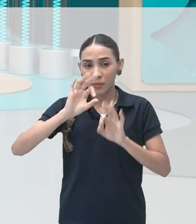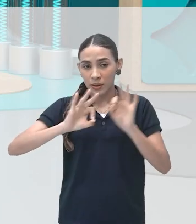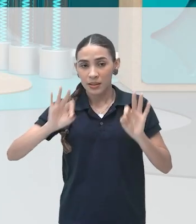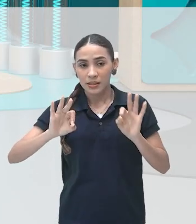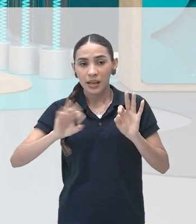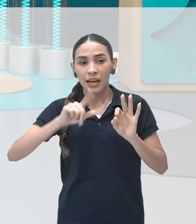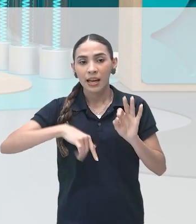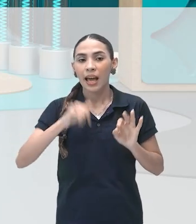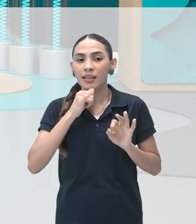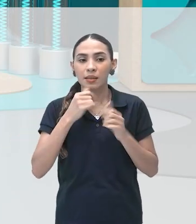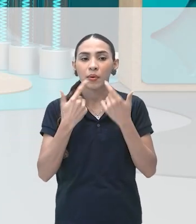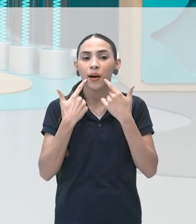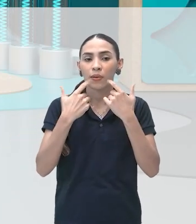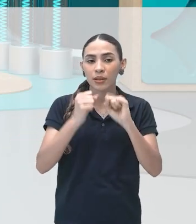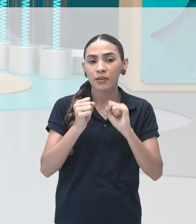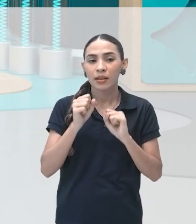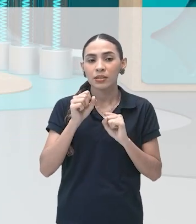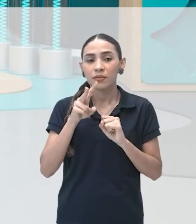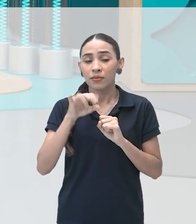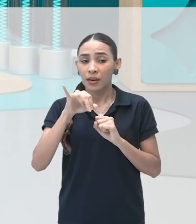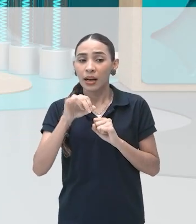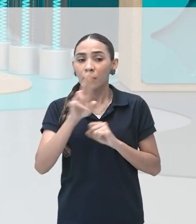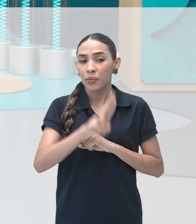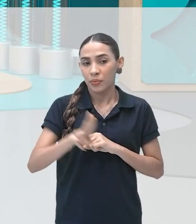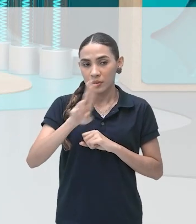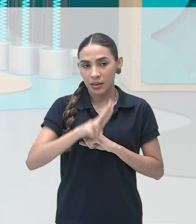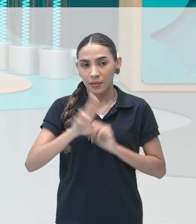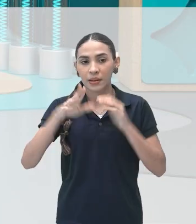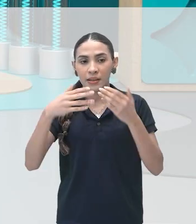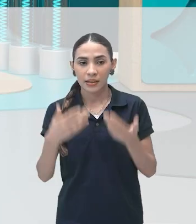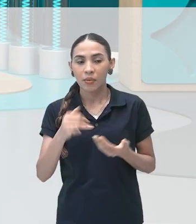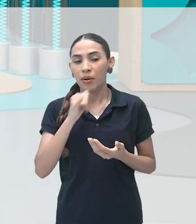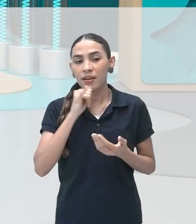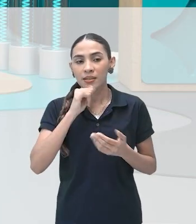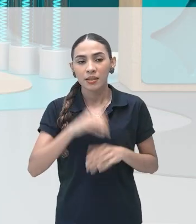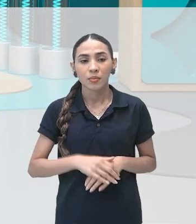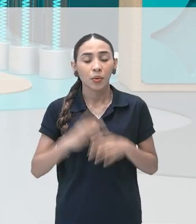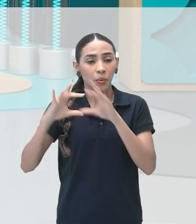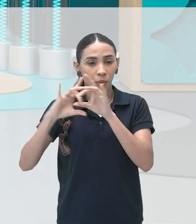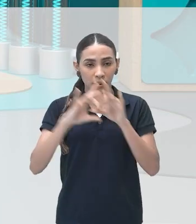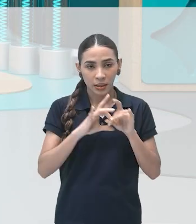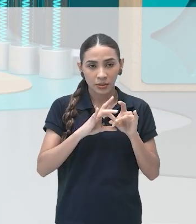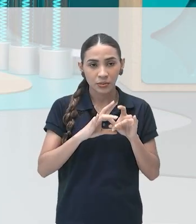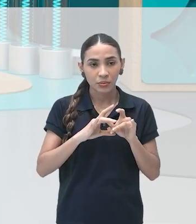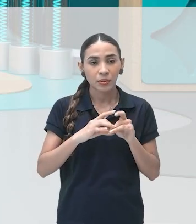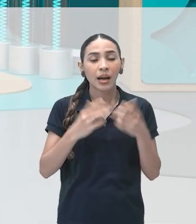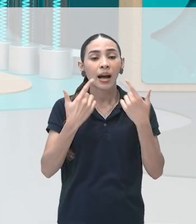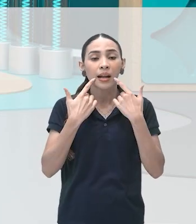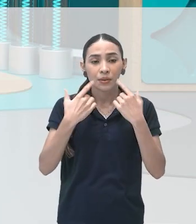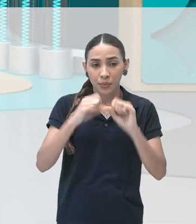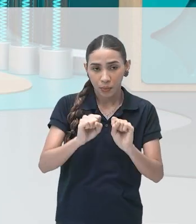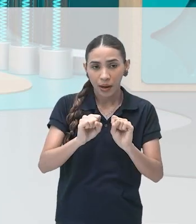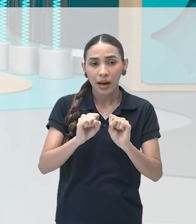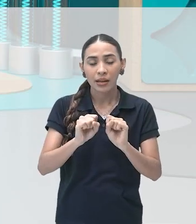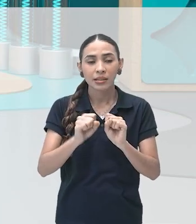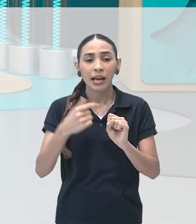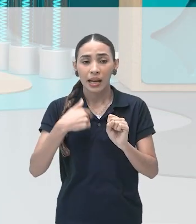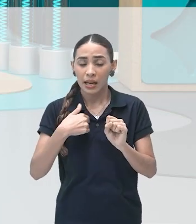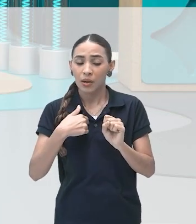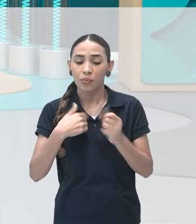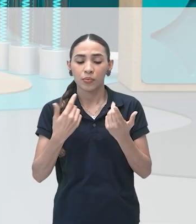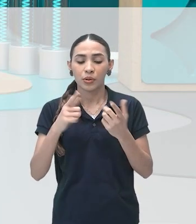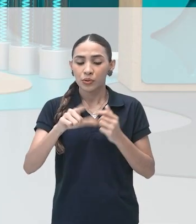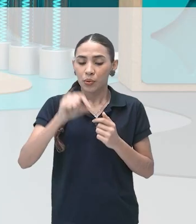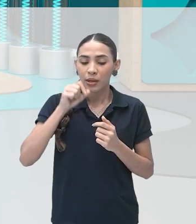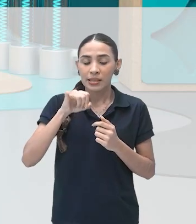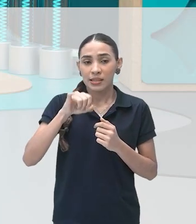seguinte, a linguagem que iremos utilizar, né? Então, assim como o contexto, a linguagem, vou definir se é